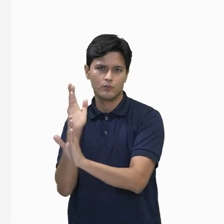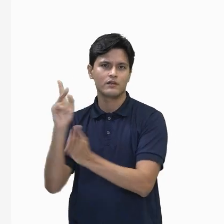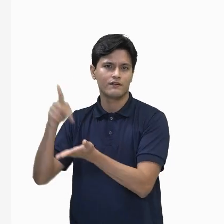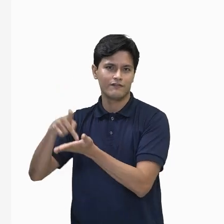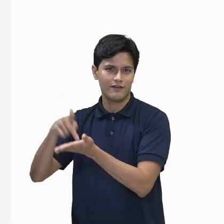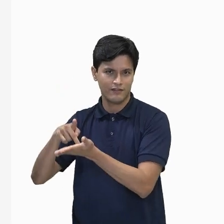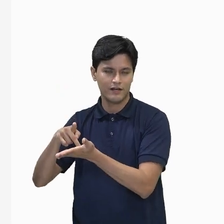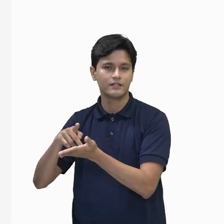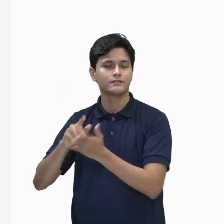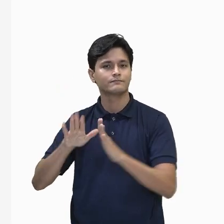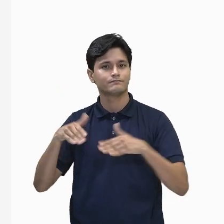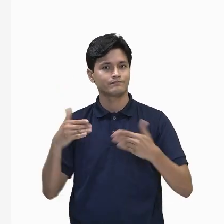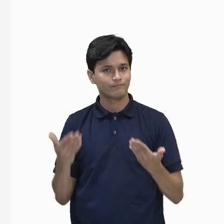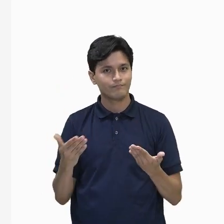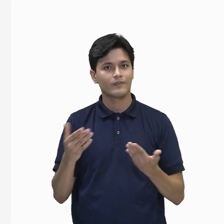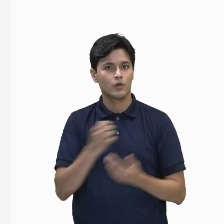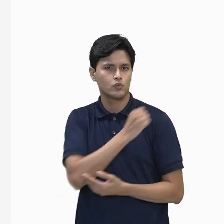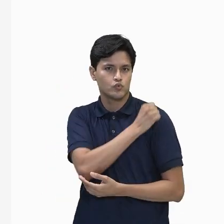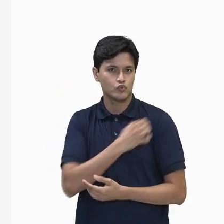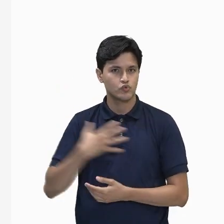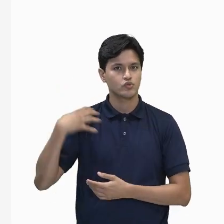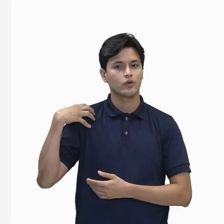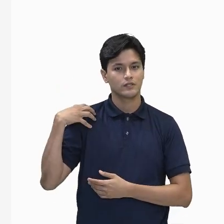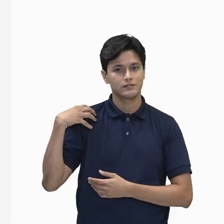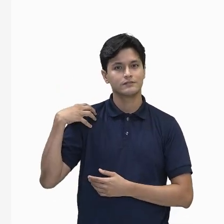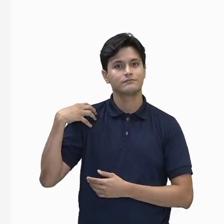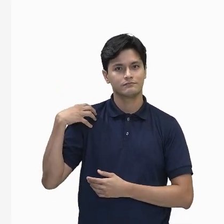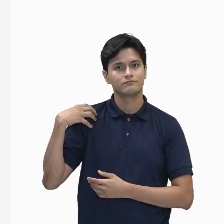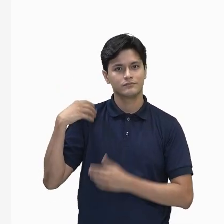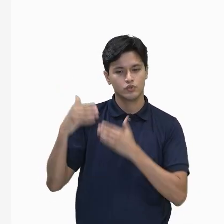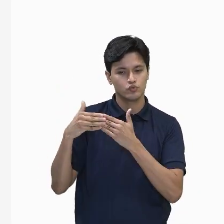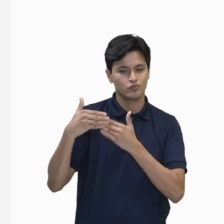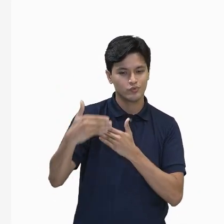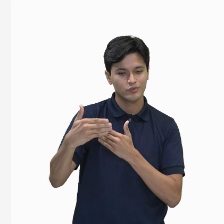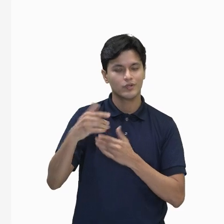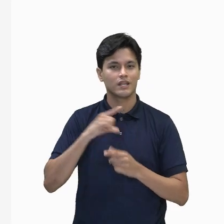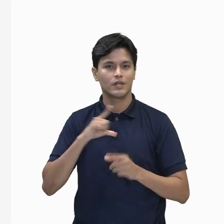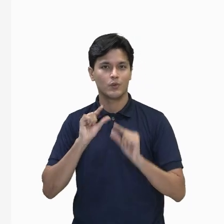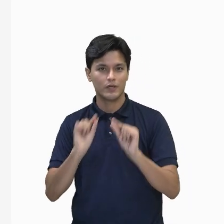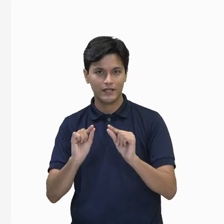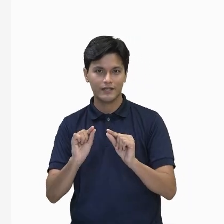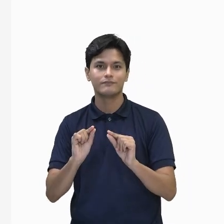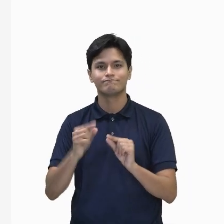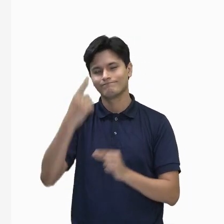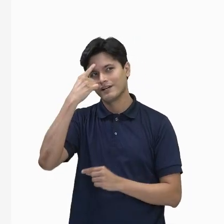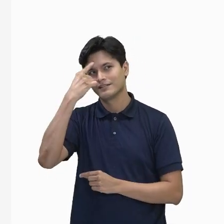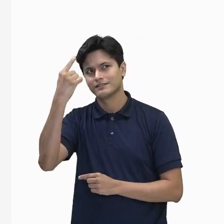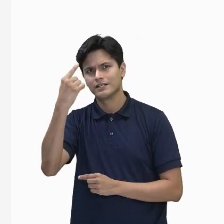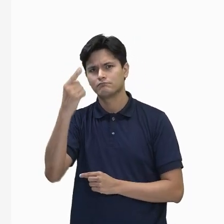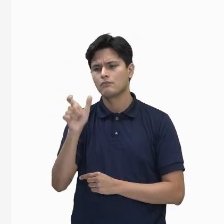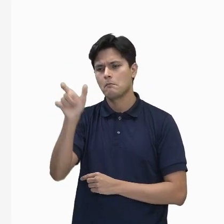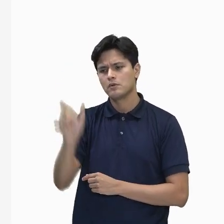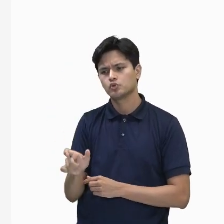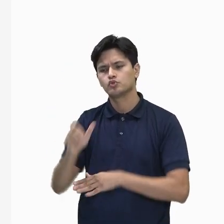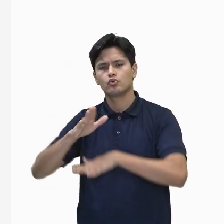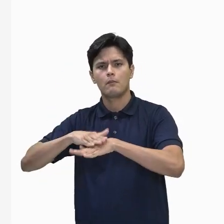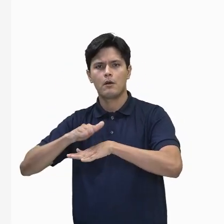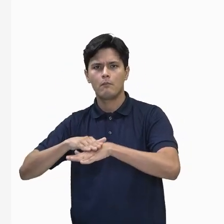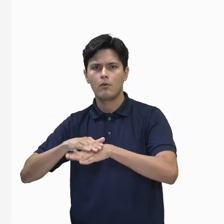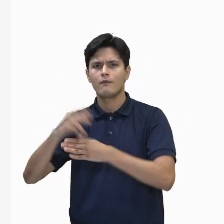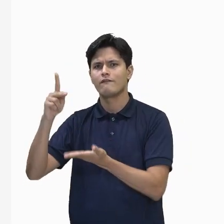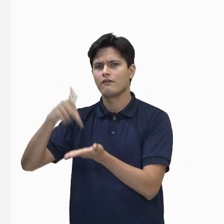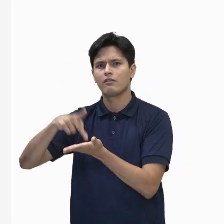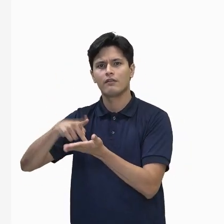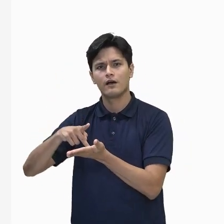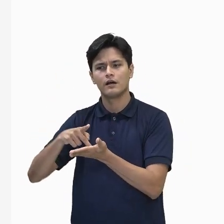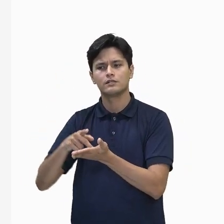né, era justamente essa ideia aí, né? O que era essa verdade? Quem tem essa verdade? E Nietzsche vai